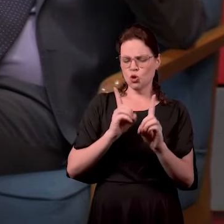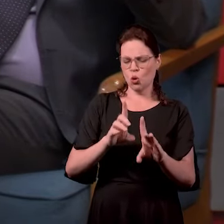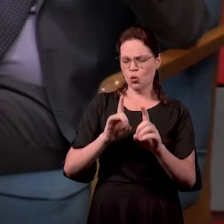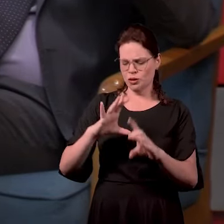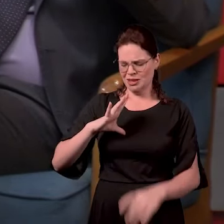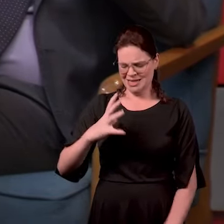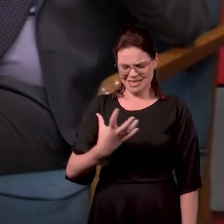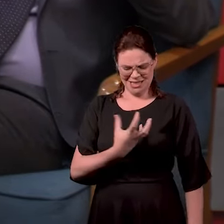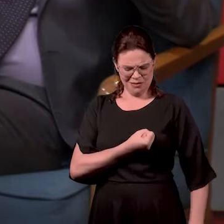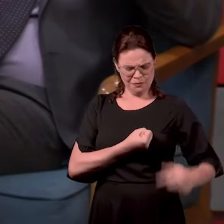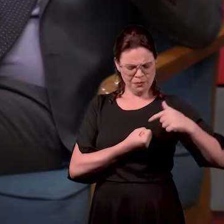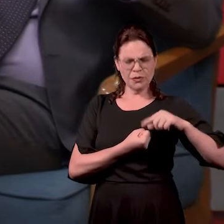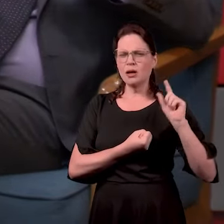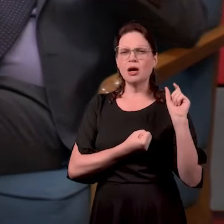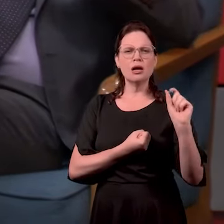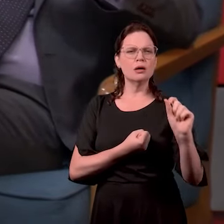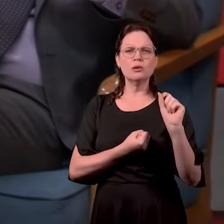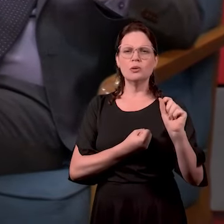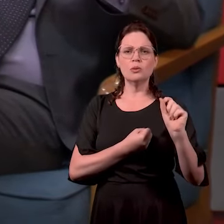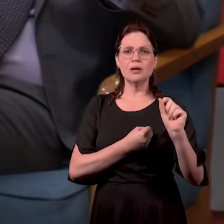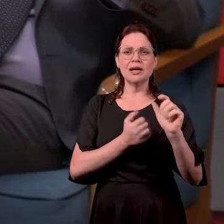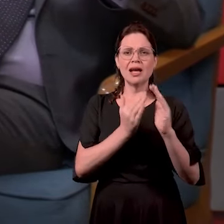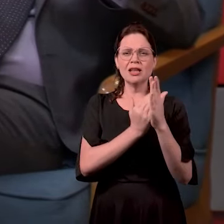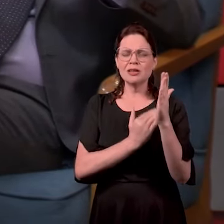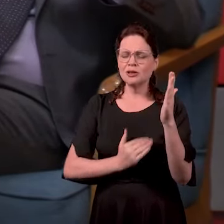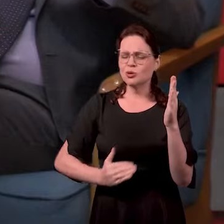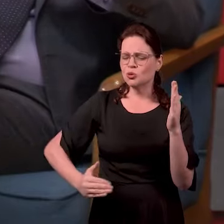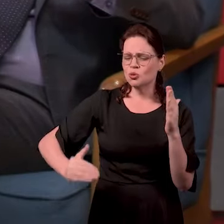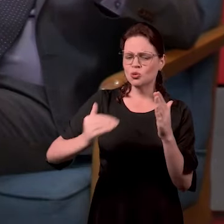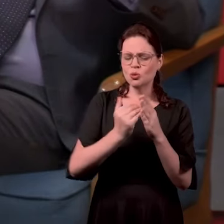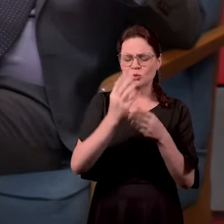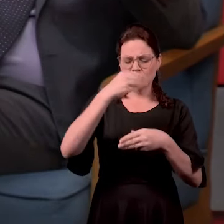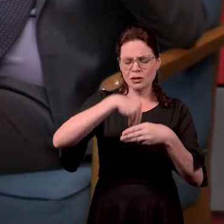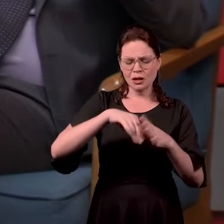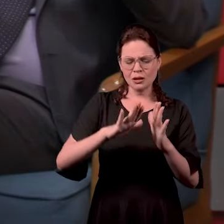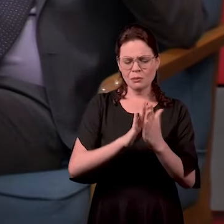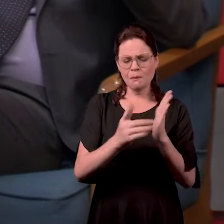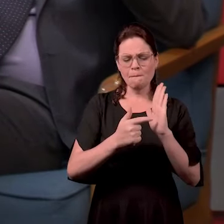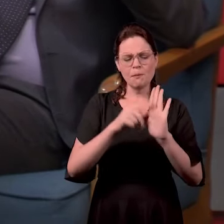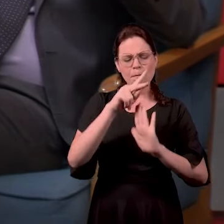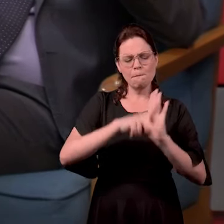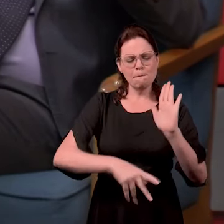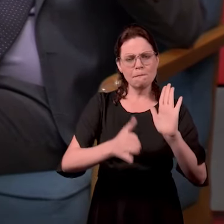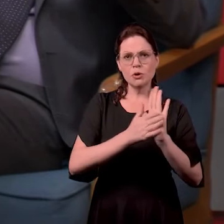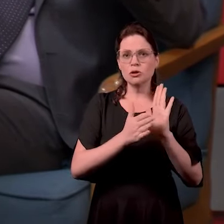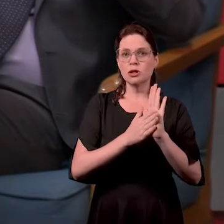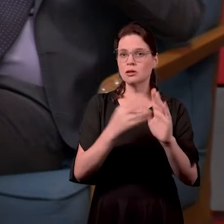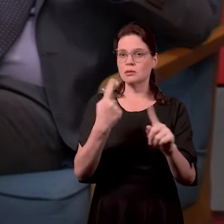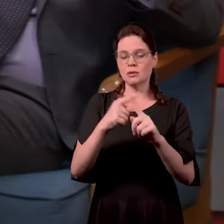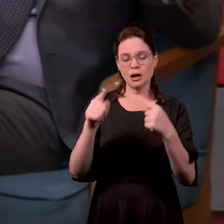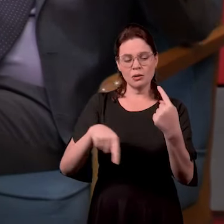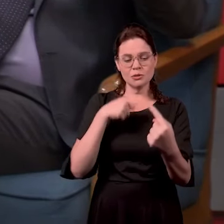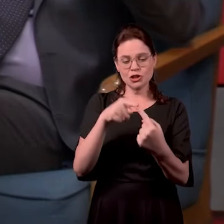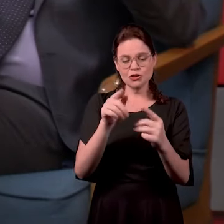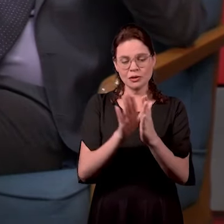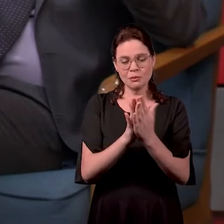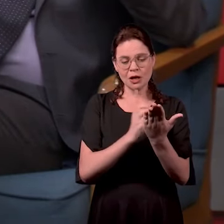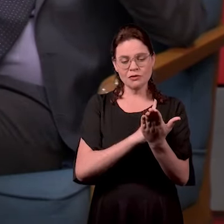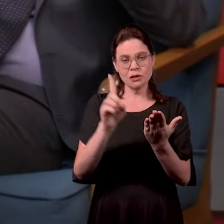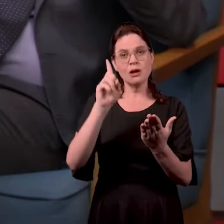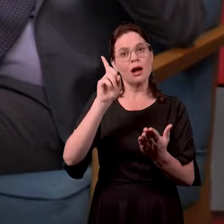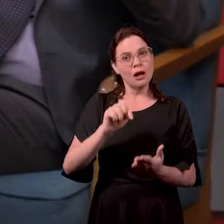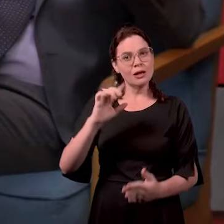salvação? É todo o projeto da Bíblia é salvação. Todo o objetivo da palavra é